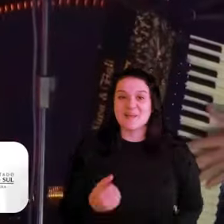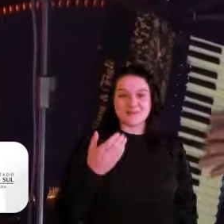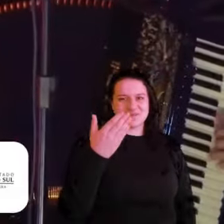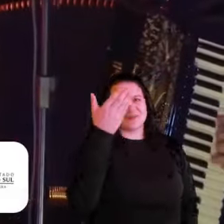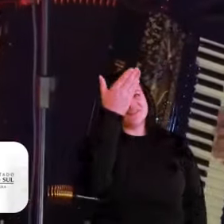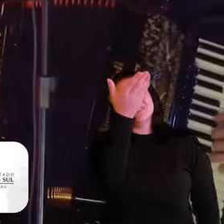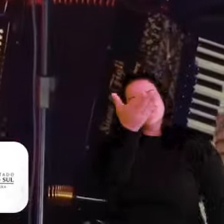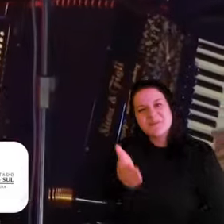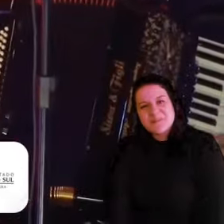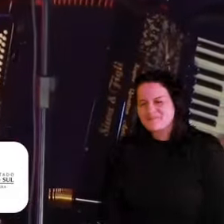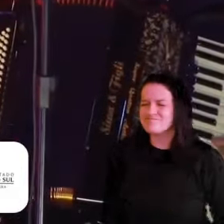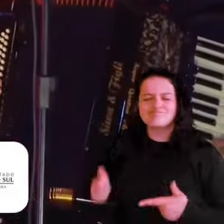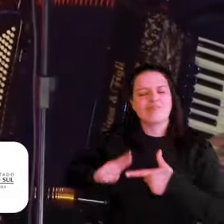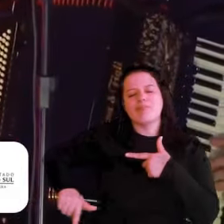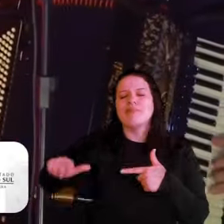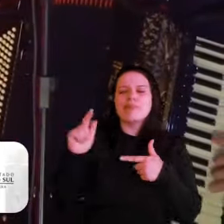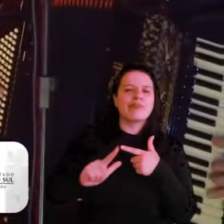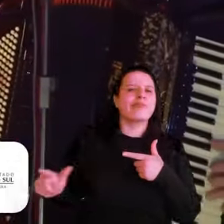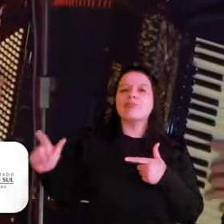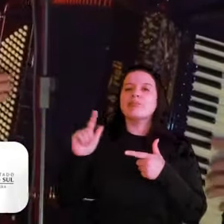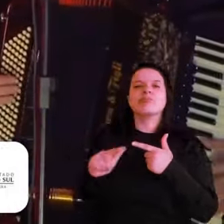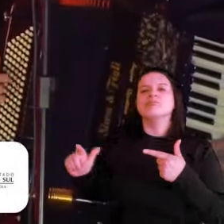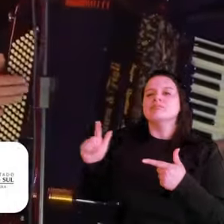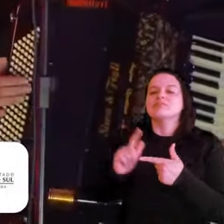Seja você gremista ou colorado, não tem problema.